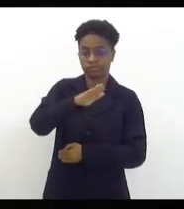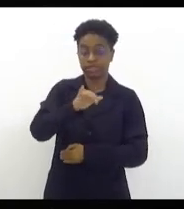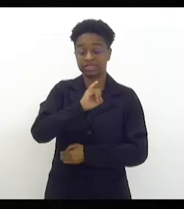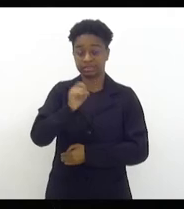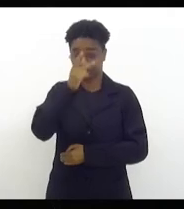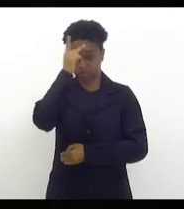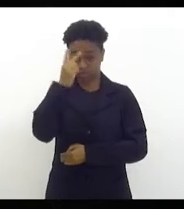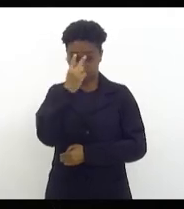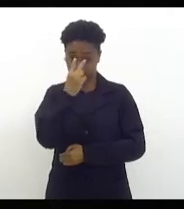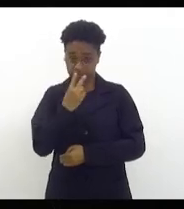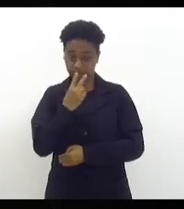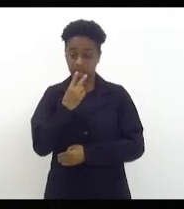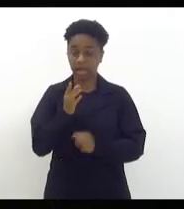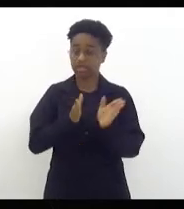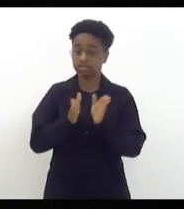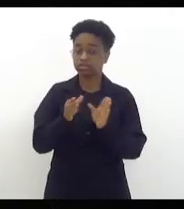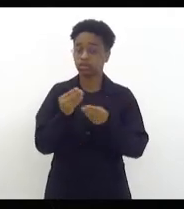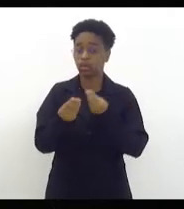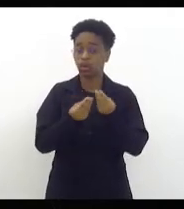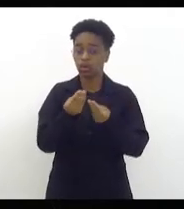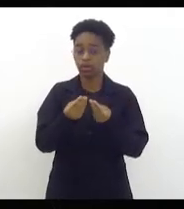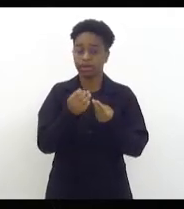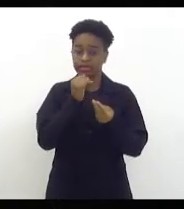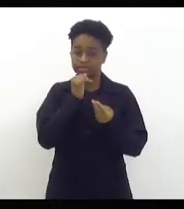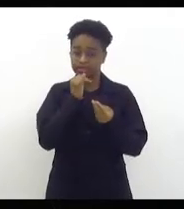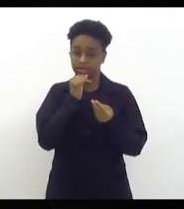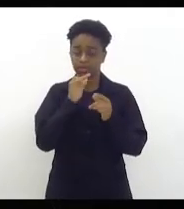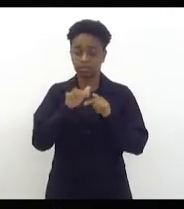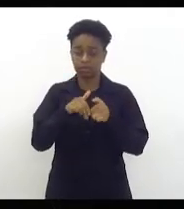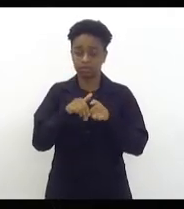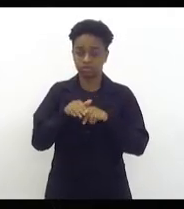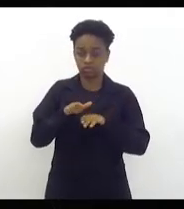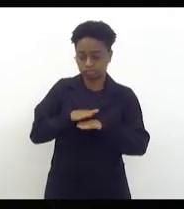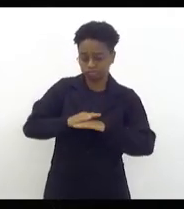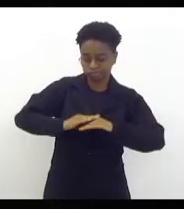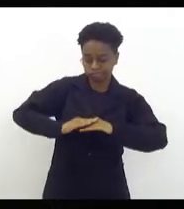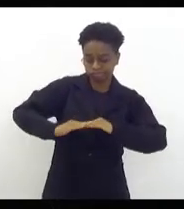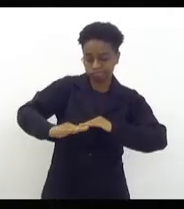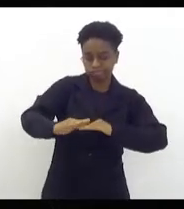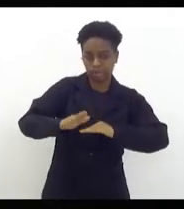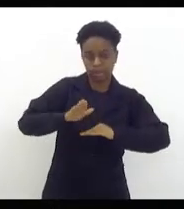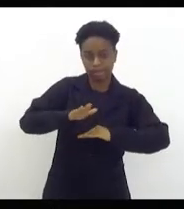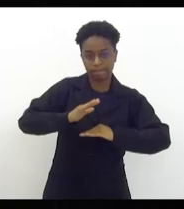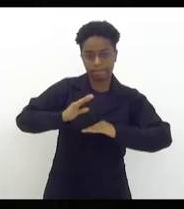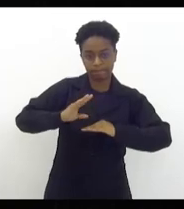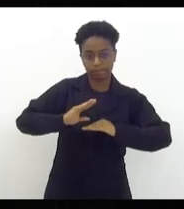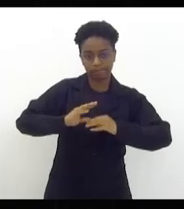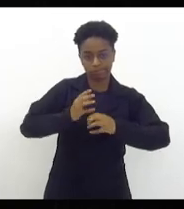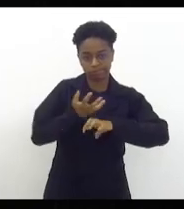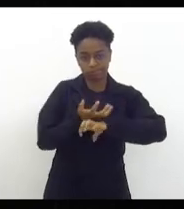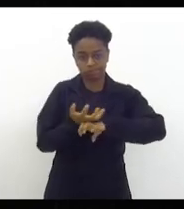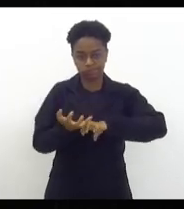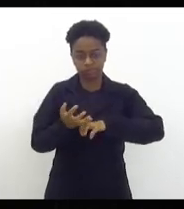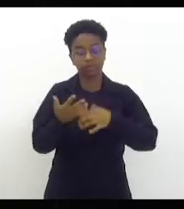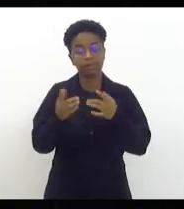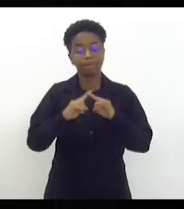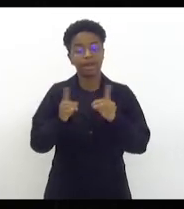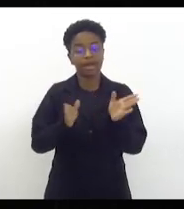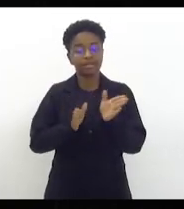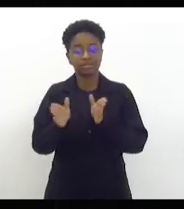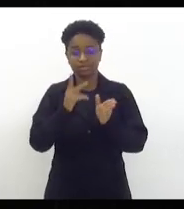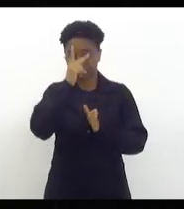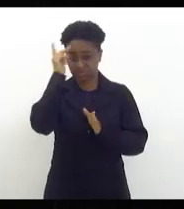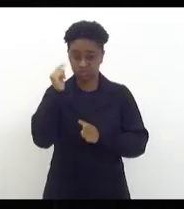pessoas cegas, a acessibilidade se dá, por exemplo, via piso tátil. Mas, quando a gente fala de acessibilidade de pessoas surdas, né, o